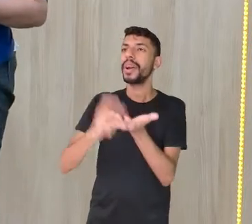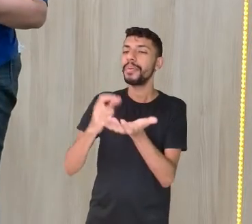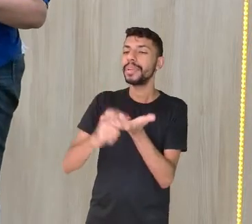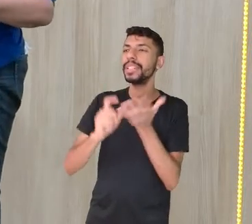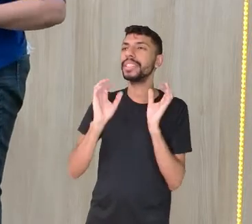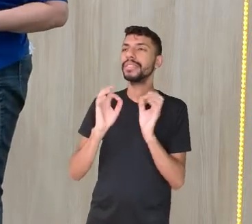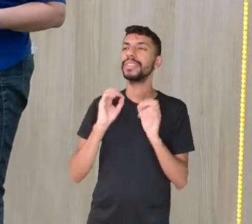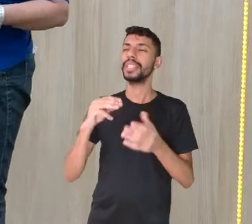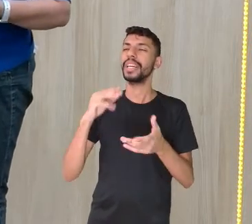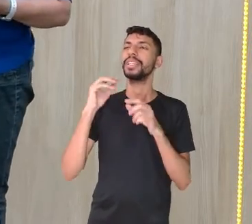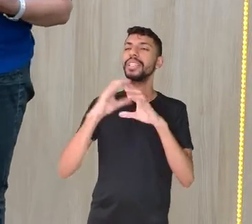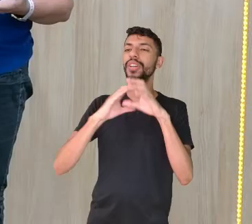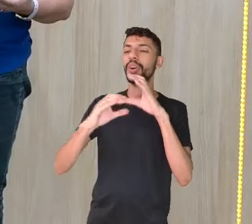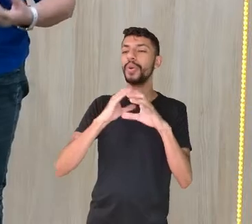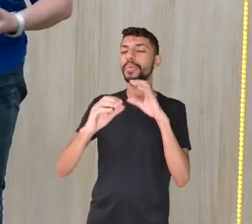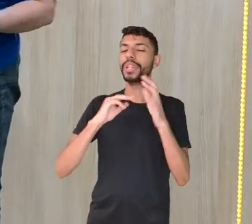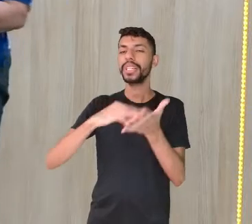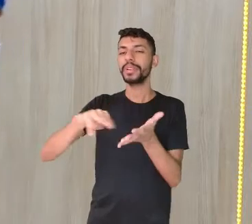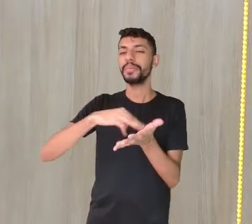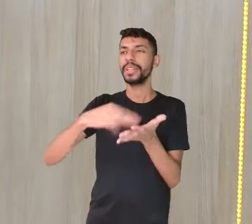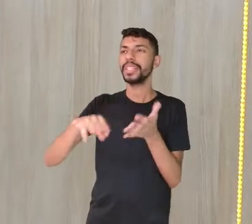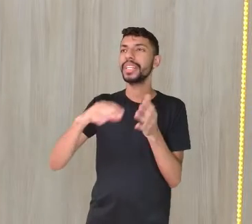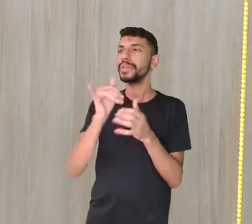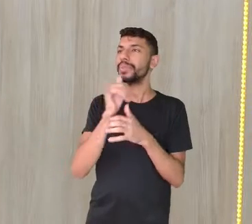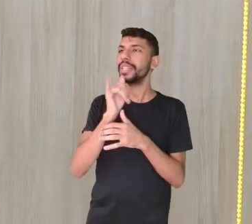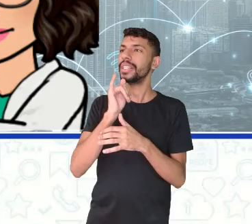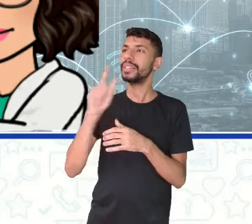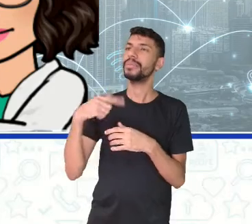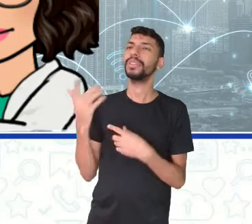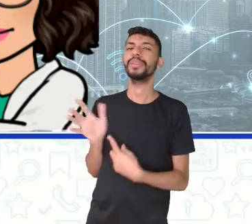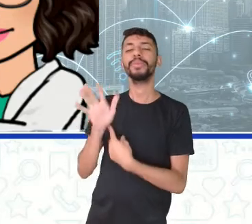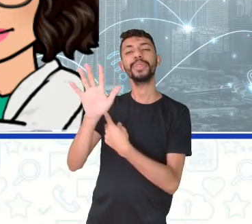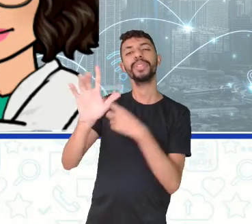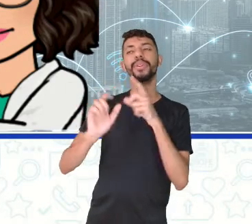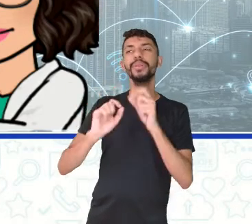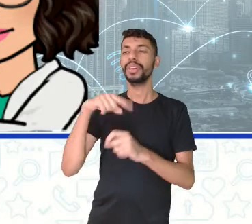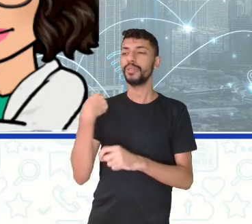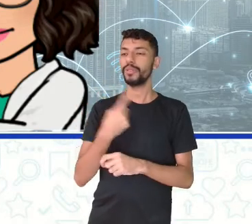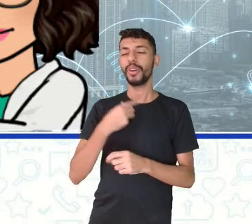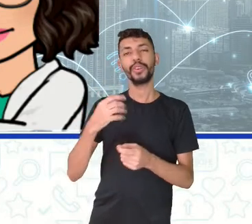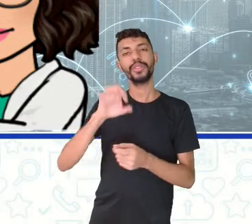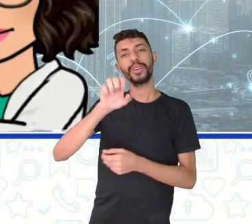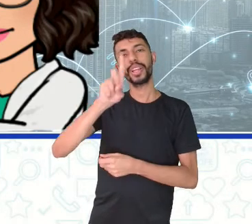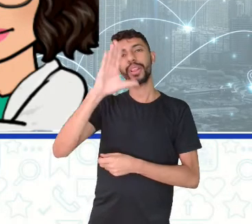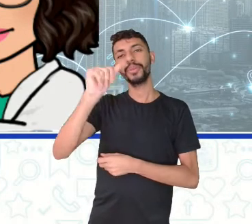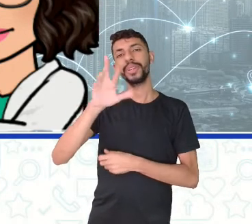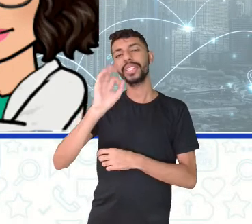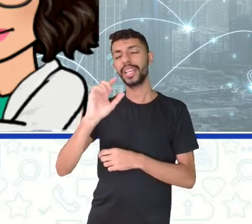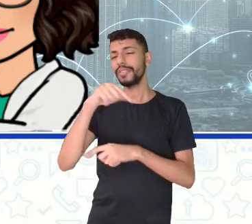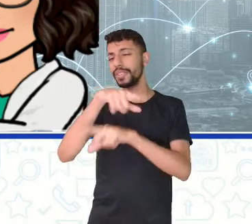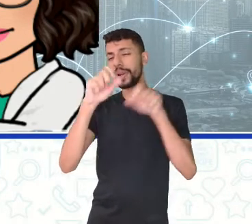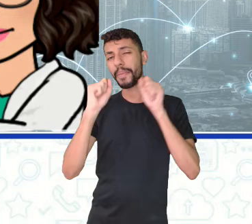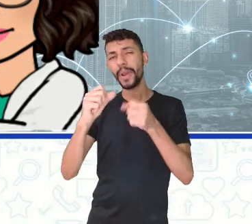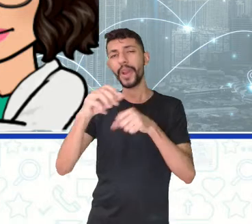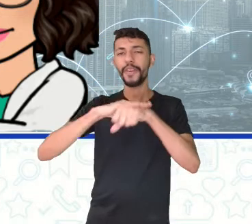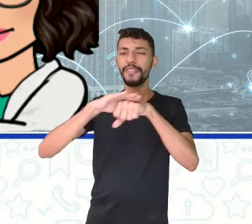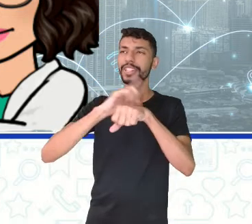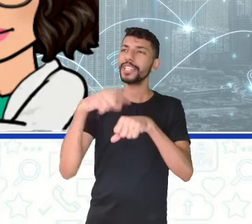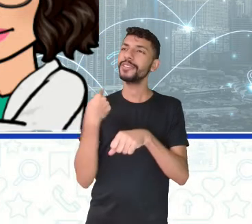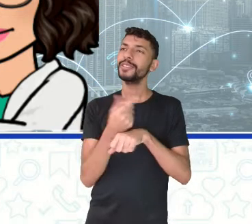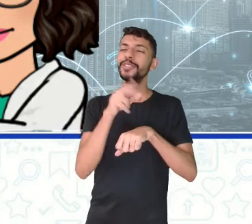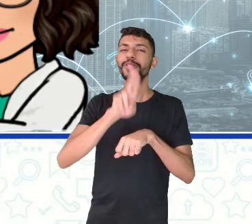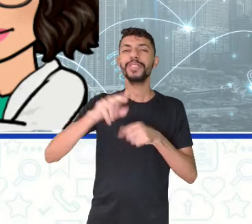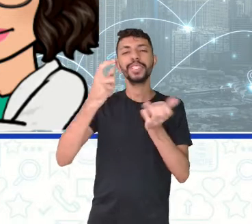né, de comunicação por mensagem. Aí eu coloquei o nosso Educa. Vocês vão poder conversar com a gente através de um